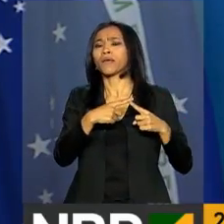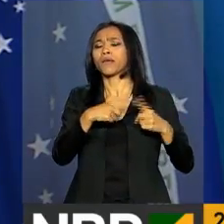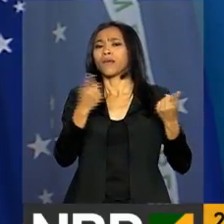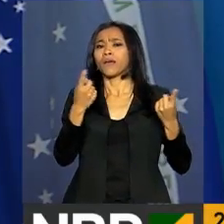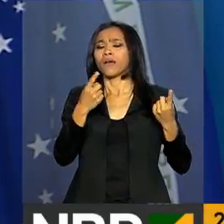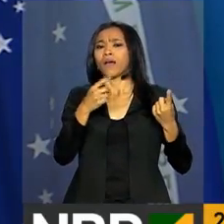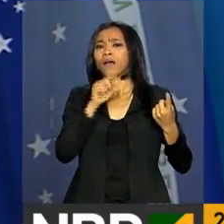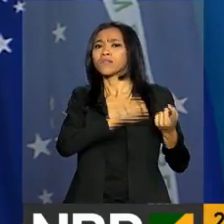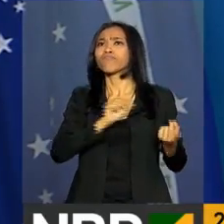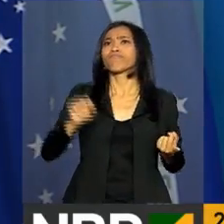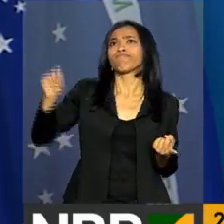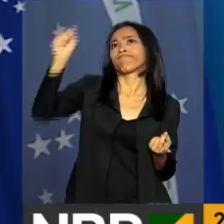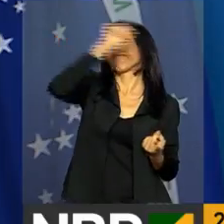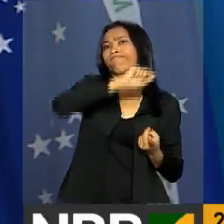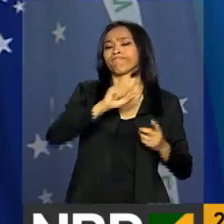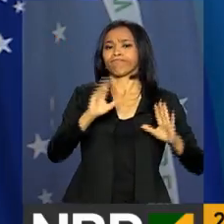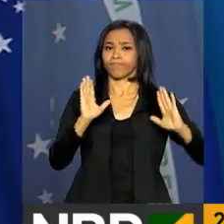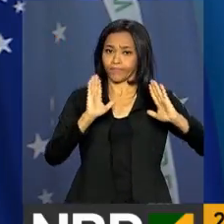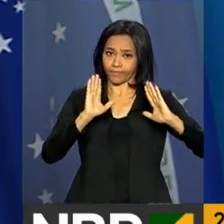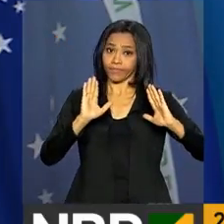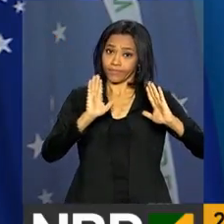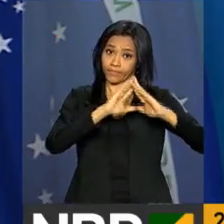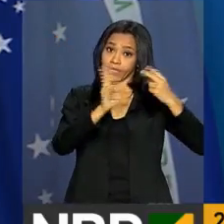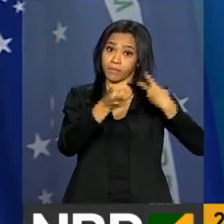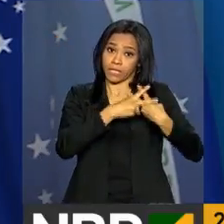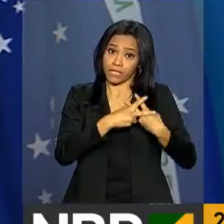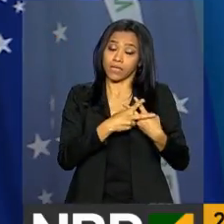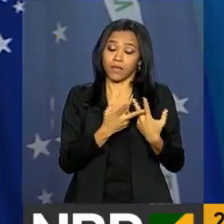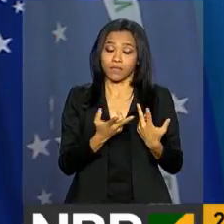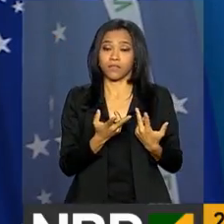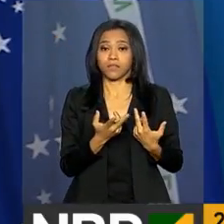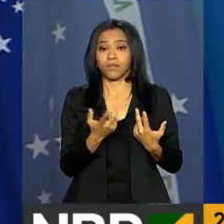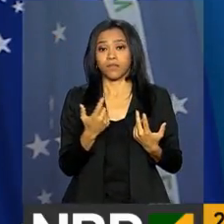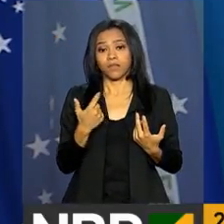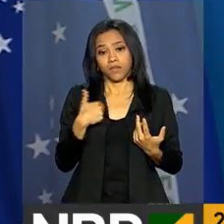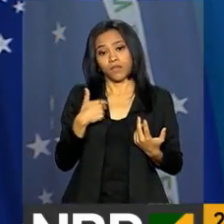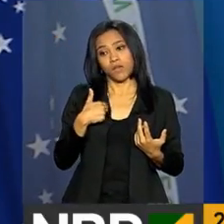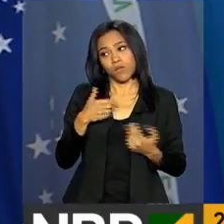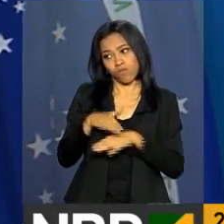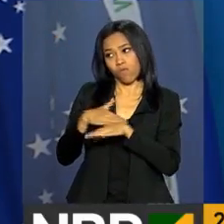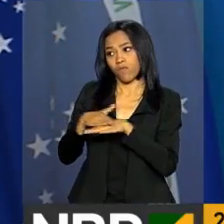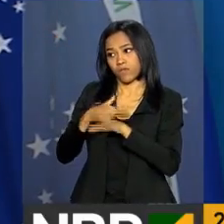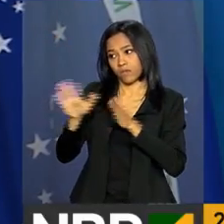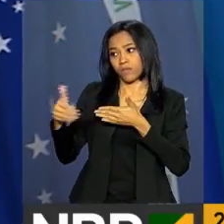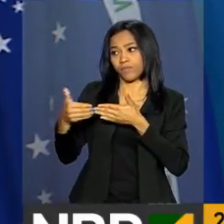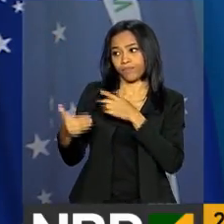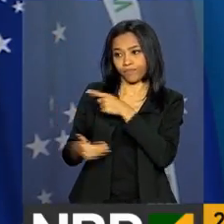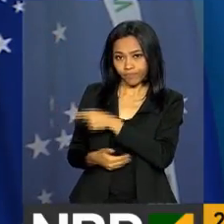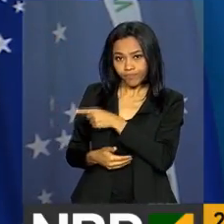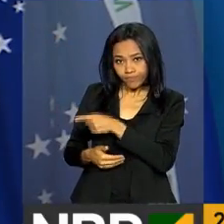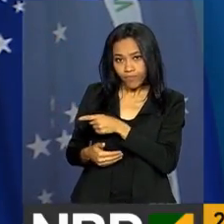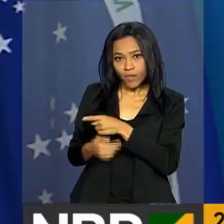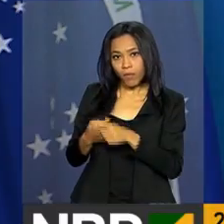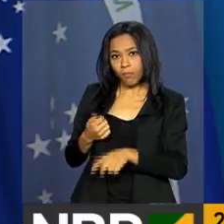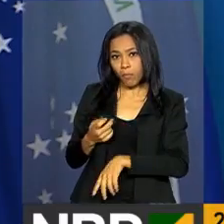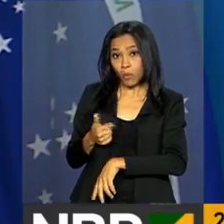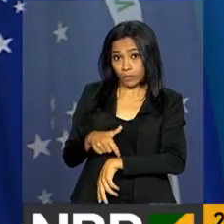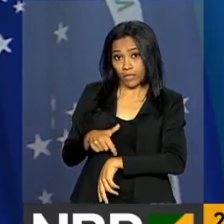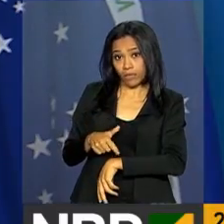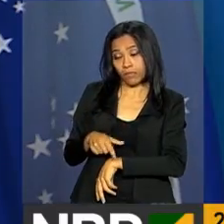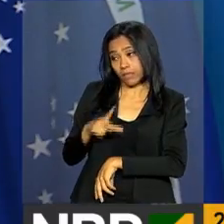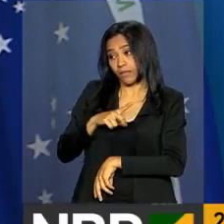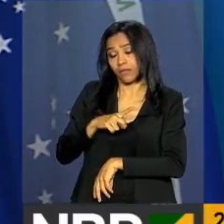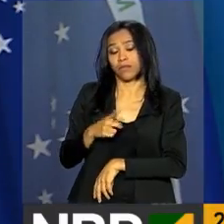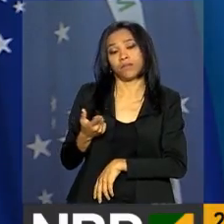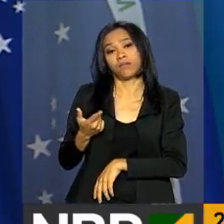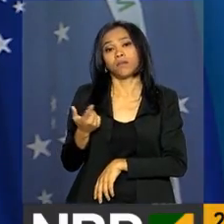se cuidado no verbo e eu pretendo muito viol nós devemos ainda neste tempo que nos resta cumprir